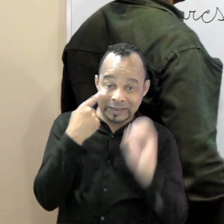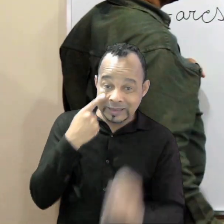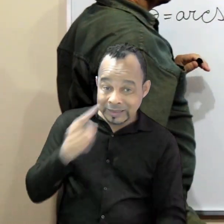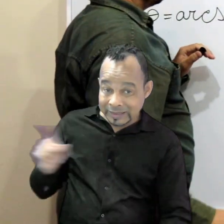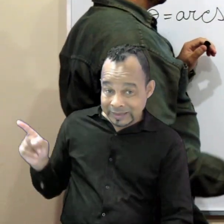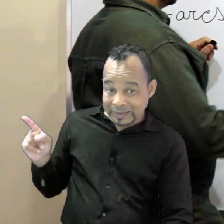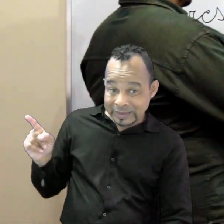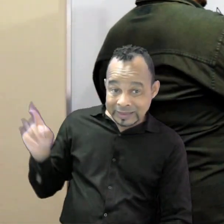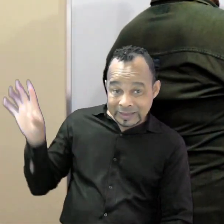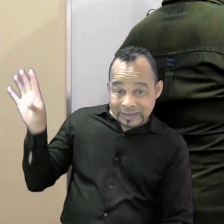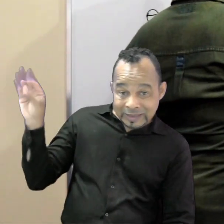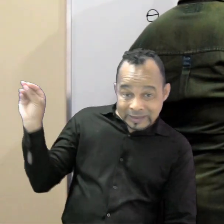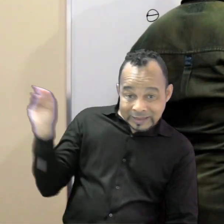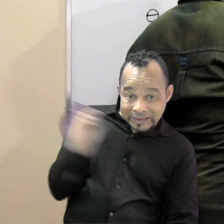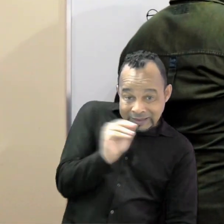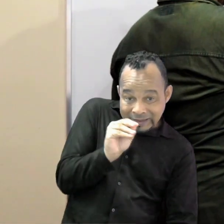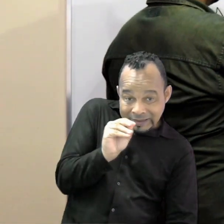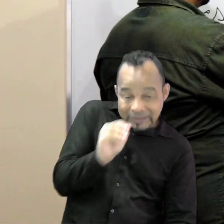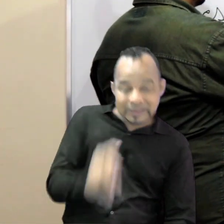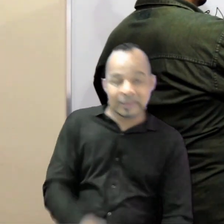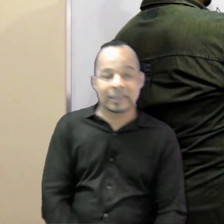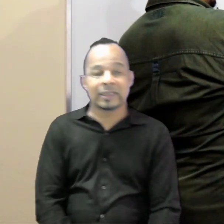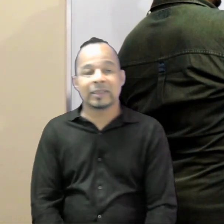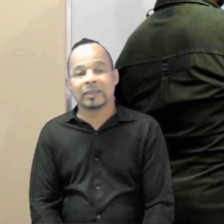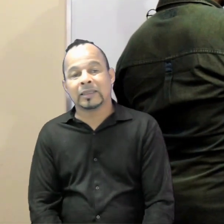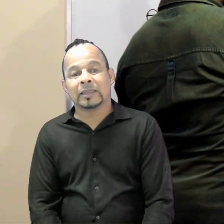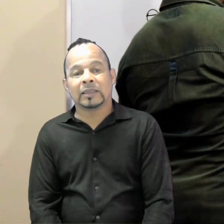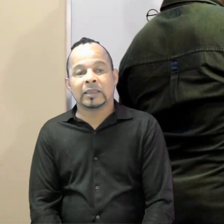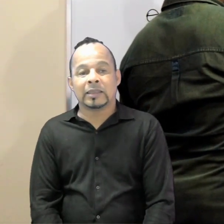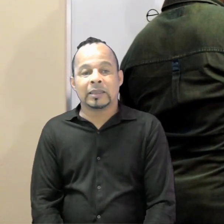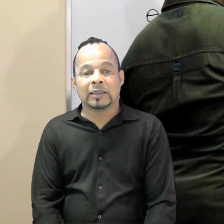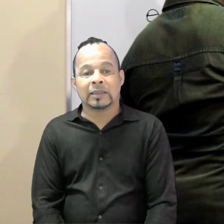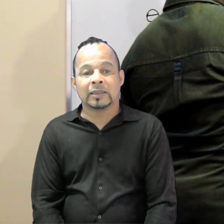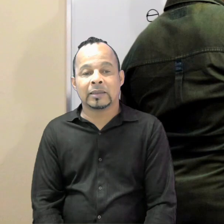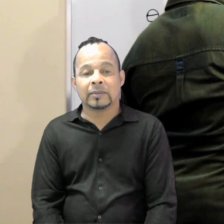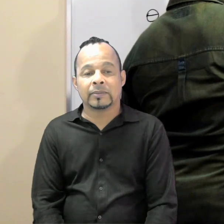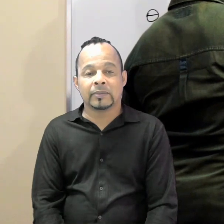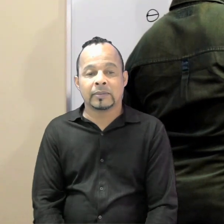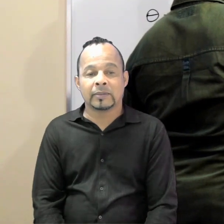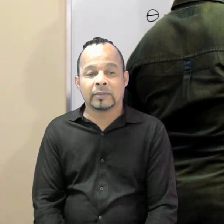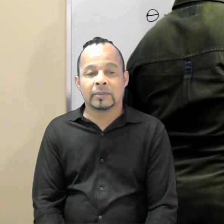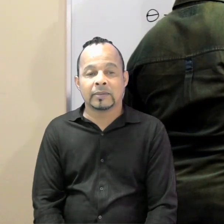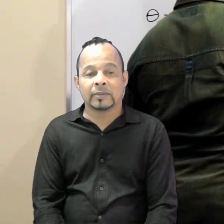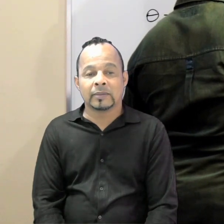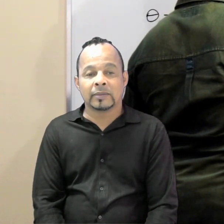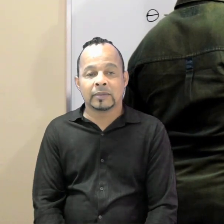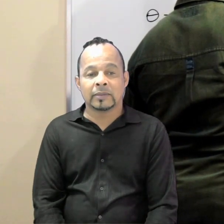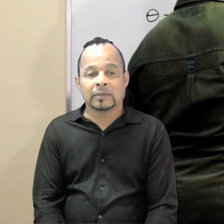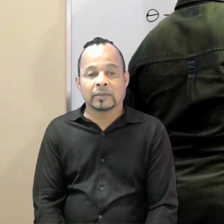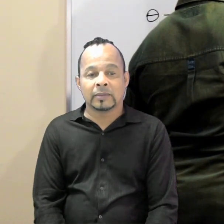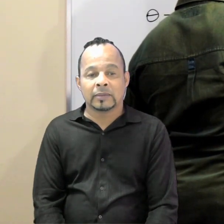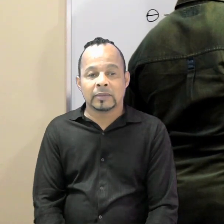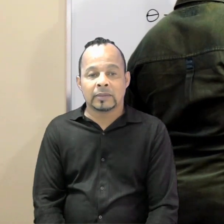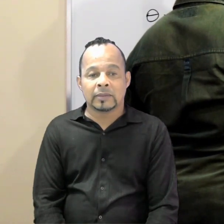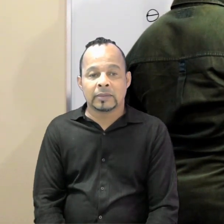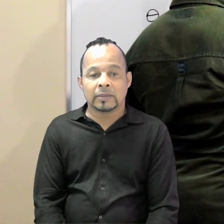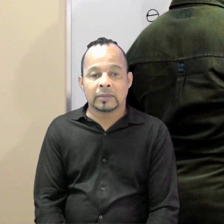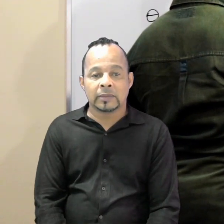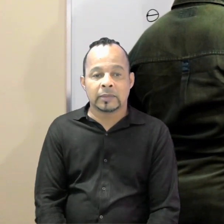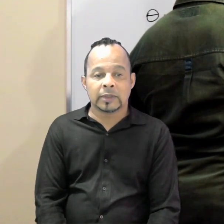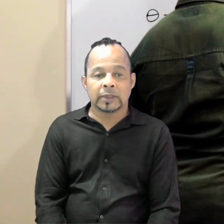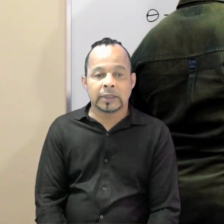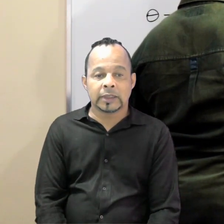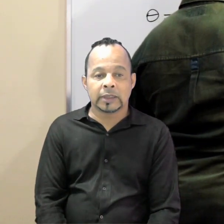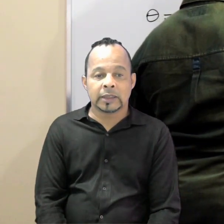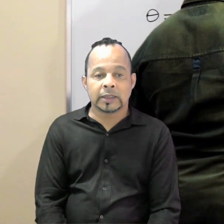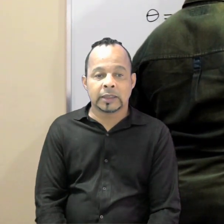de aquilo que está lá, módulo de A vetorial B